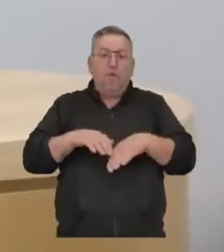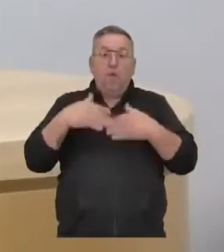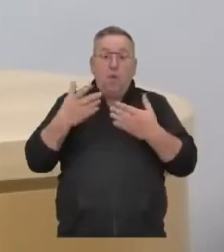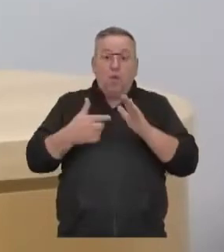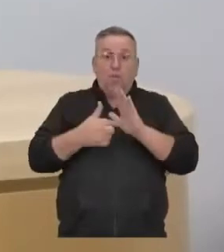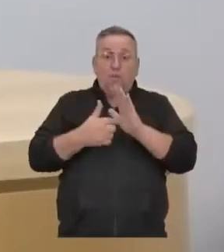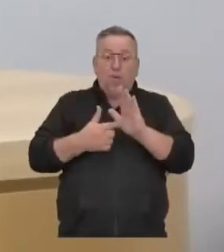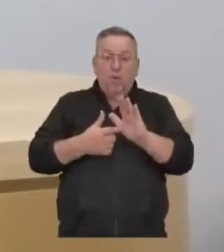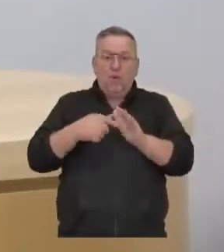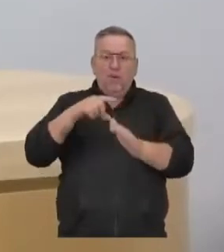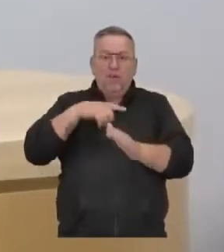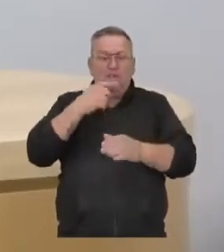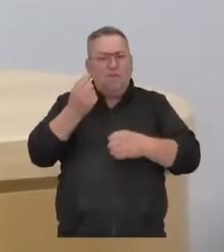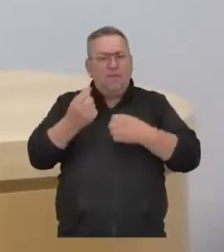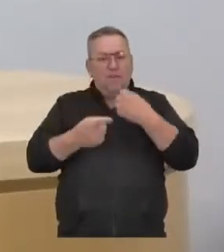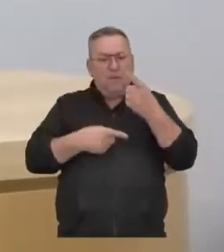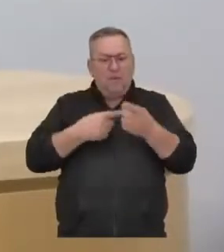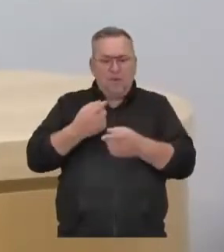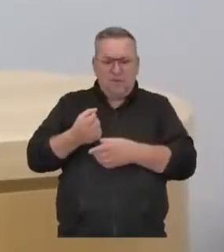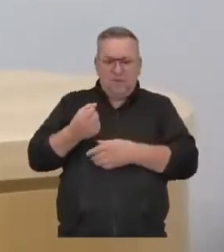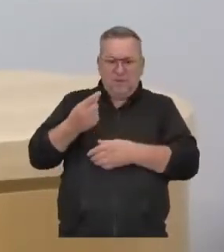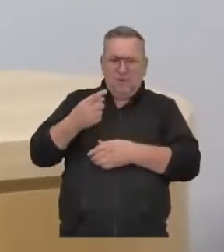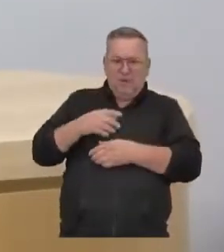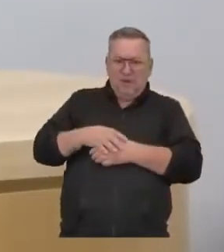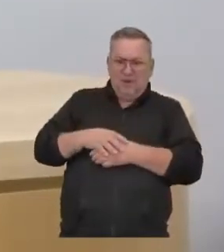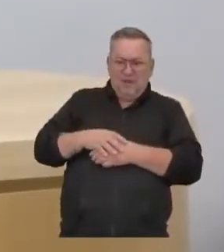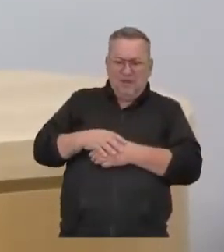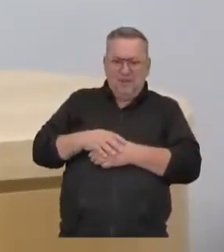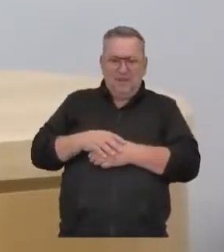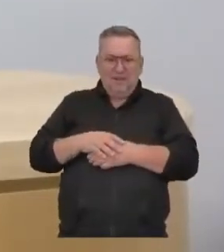passado, houve algum comentário assim, nossa, que